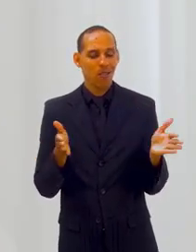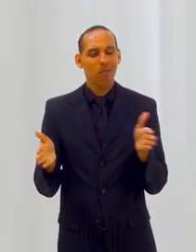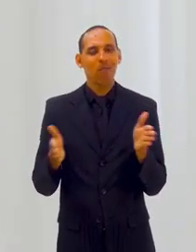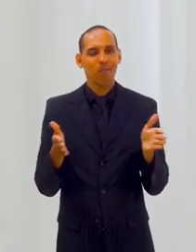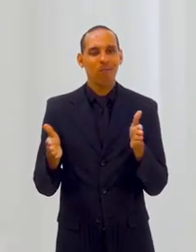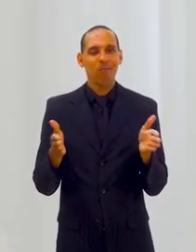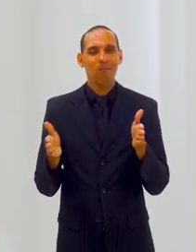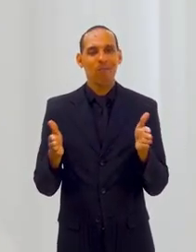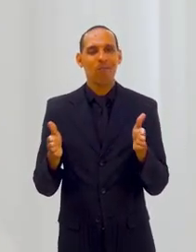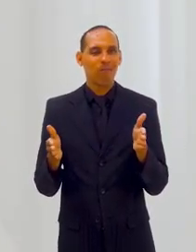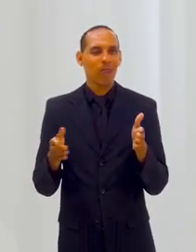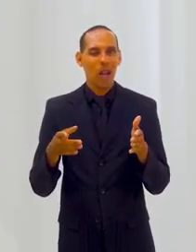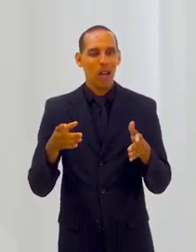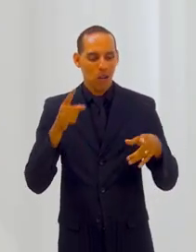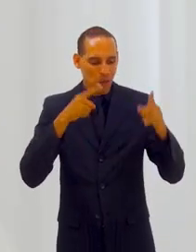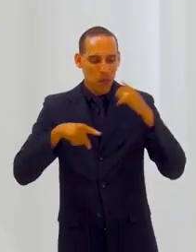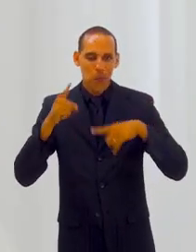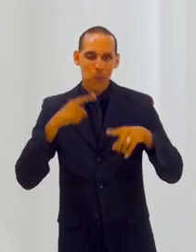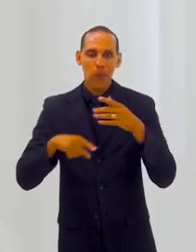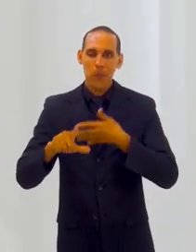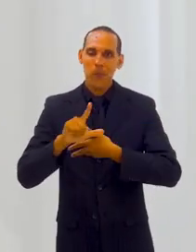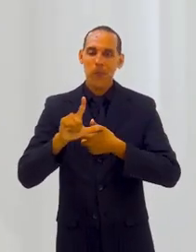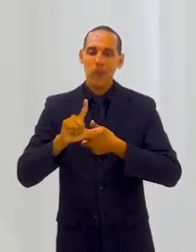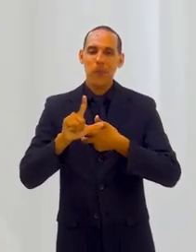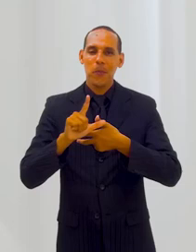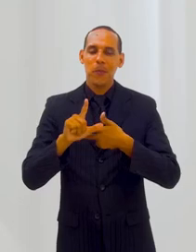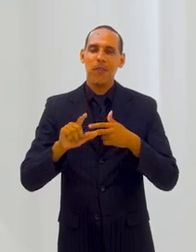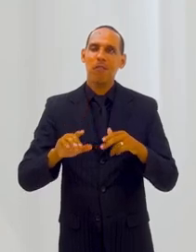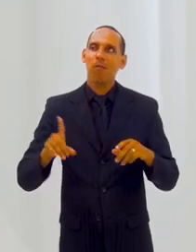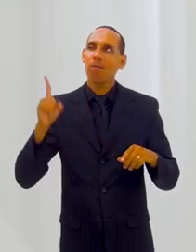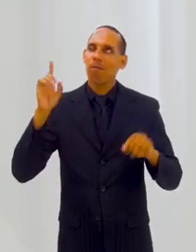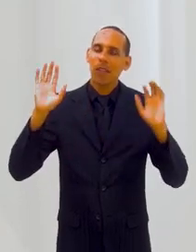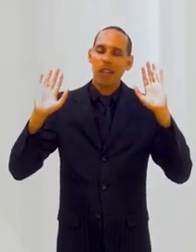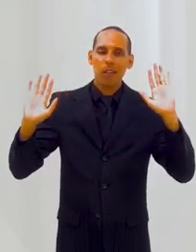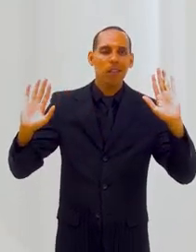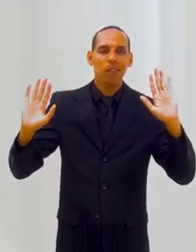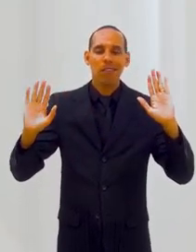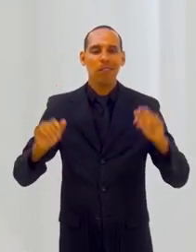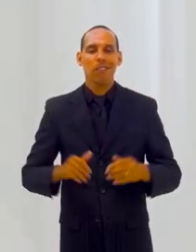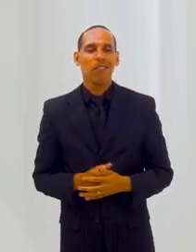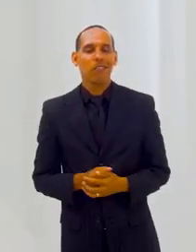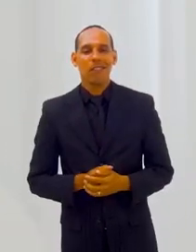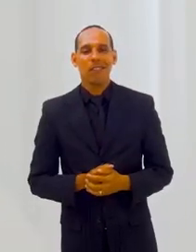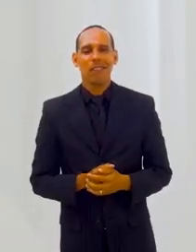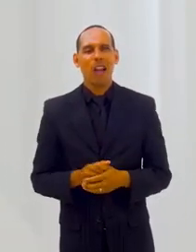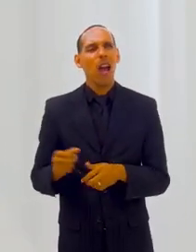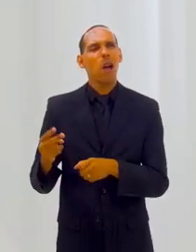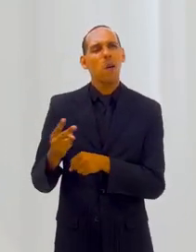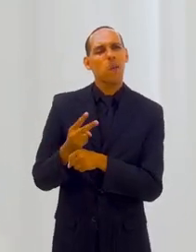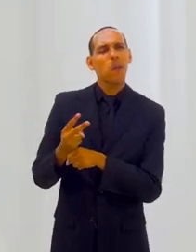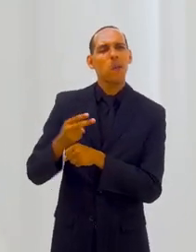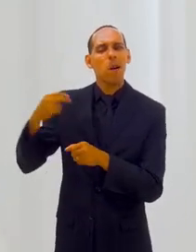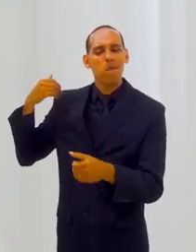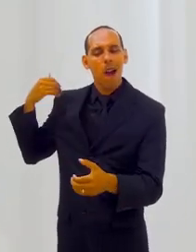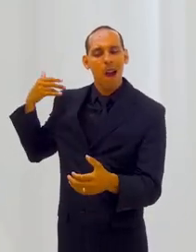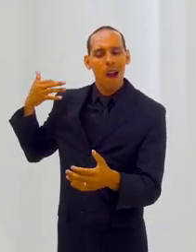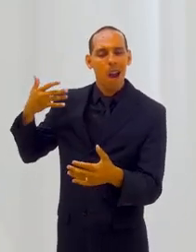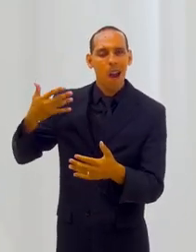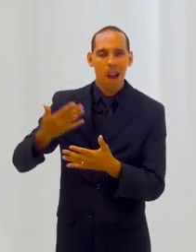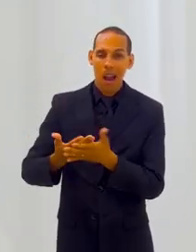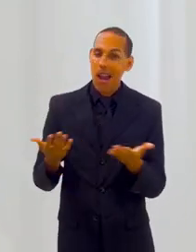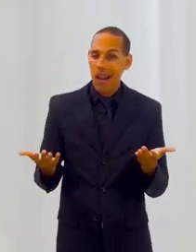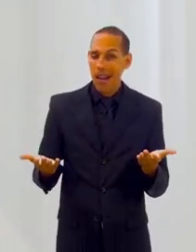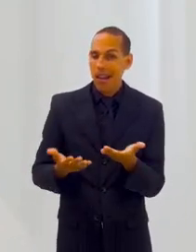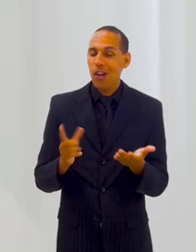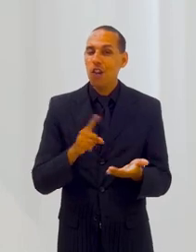atual legislatura. Graças a Deus, nos últimos 2 anos, pelo menos,